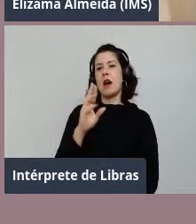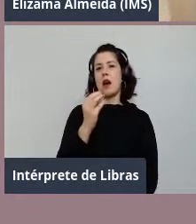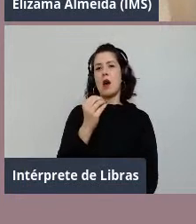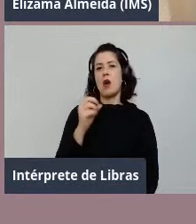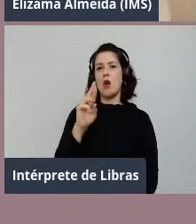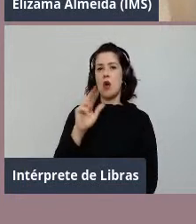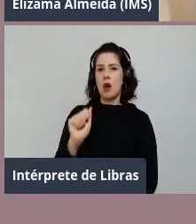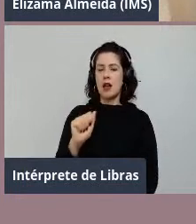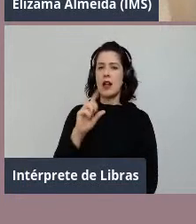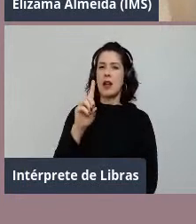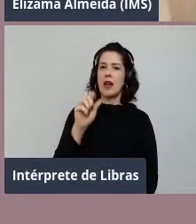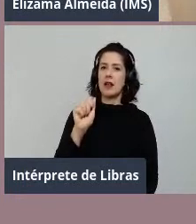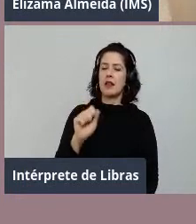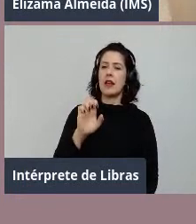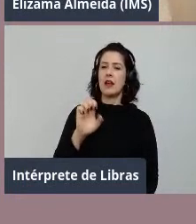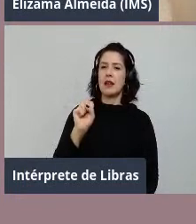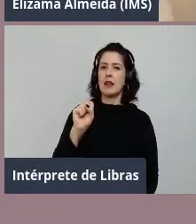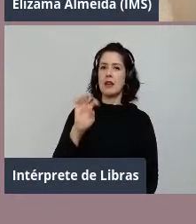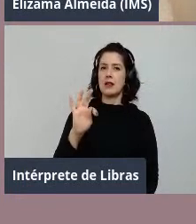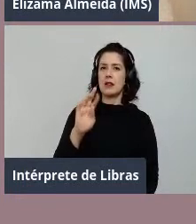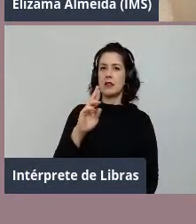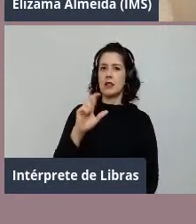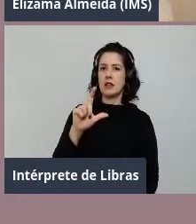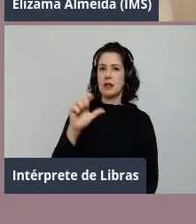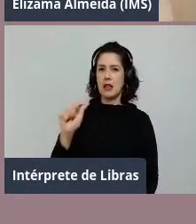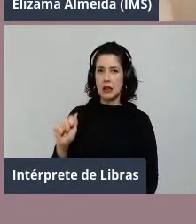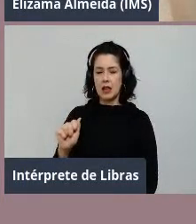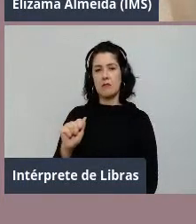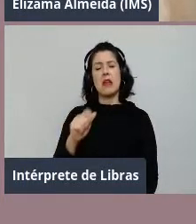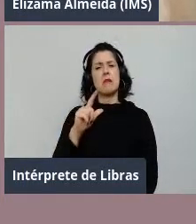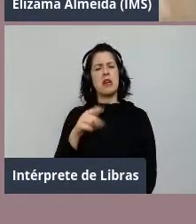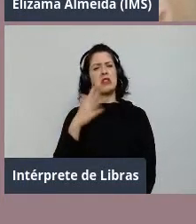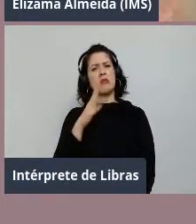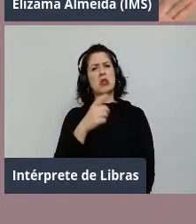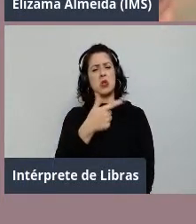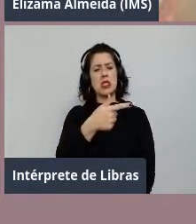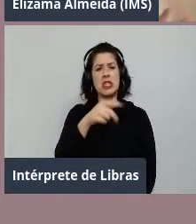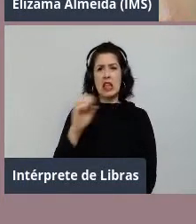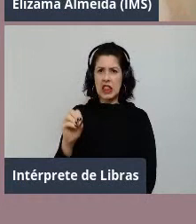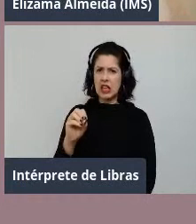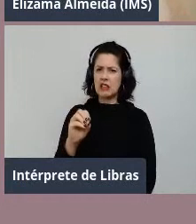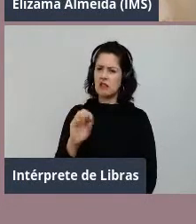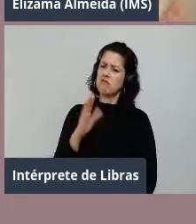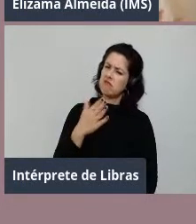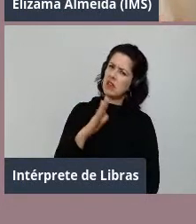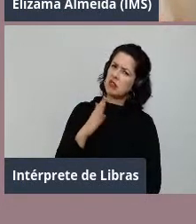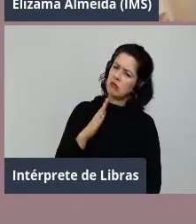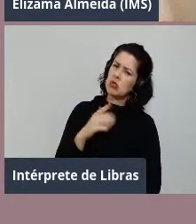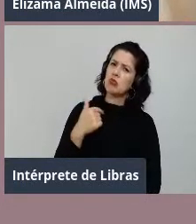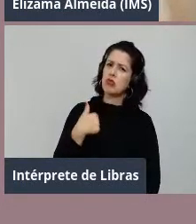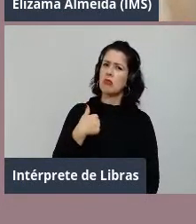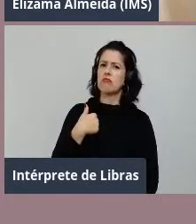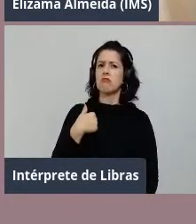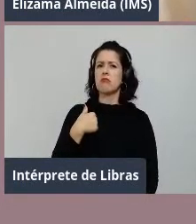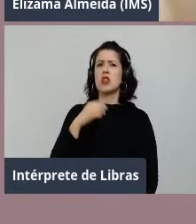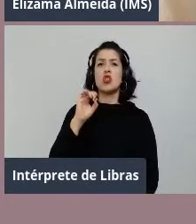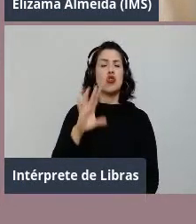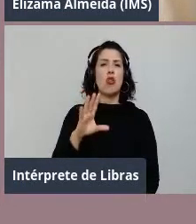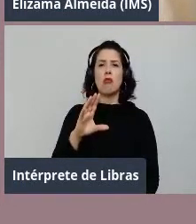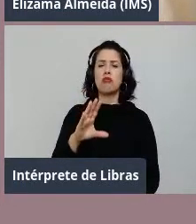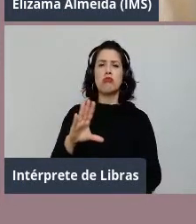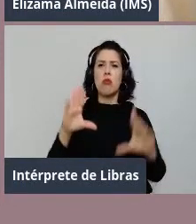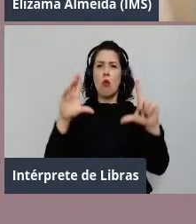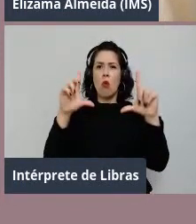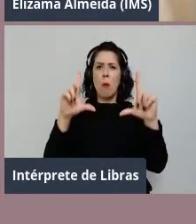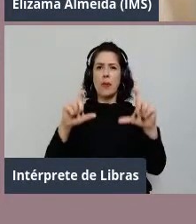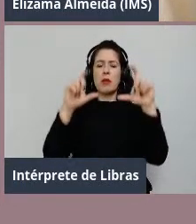de 70, um pouco mais. Eu fiz aqui só um print geral